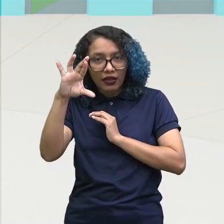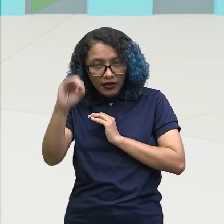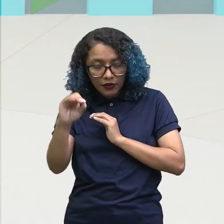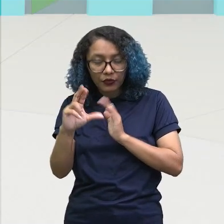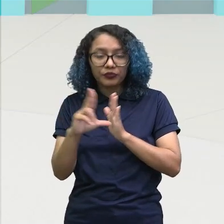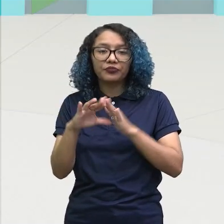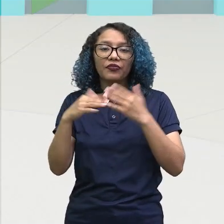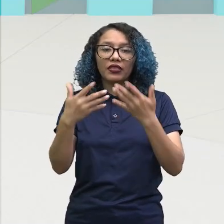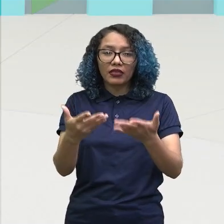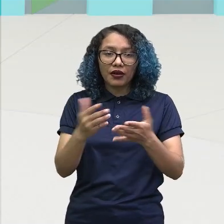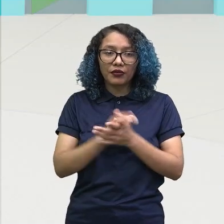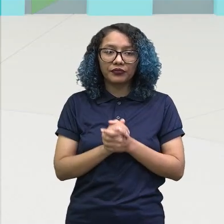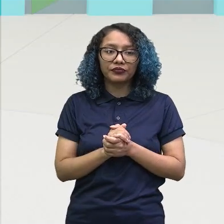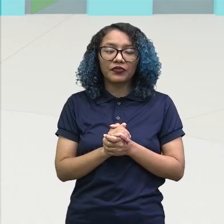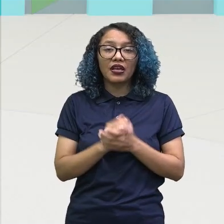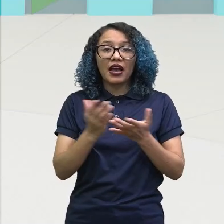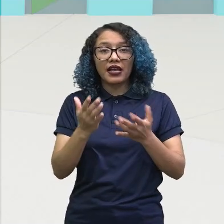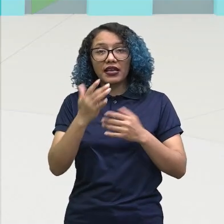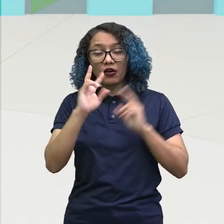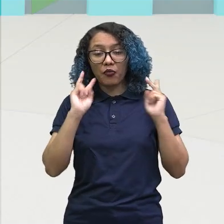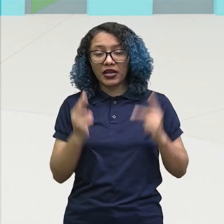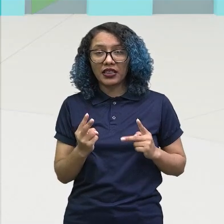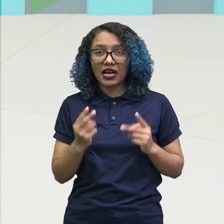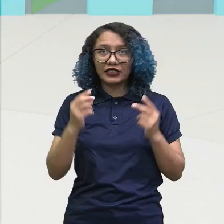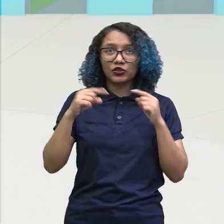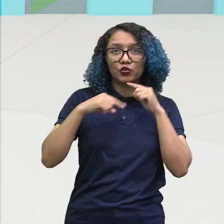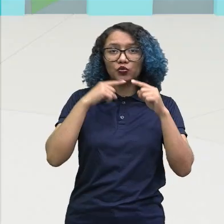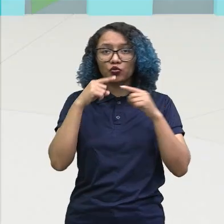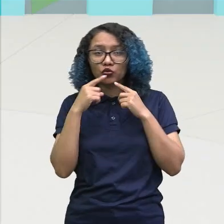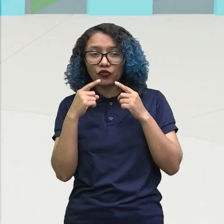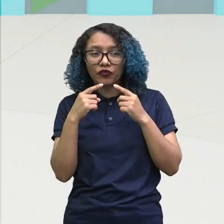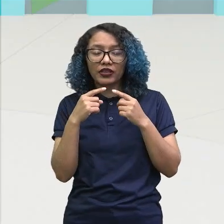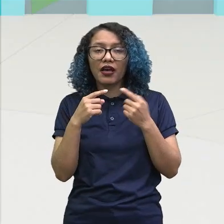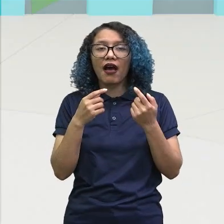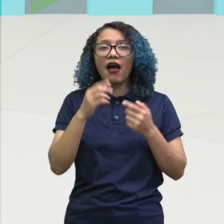dentro disso, nós vamos ter o ser humano na dúvida. Afinal, quem está certo